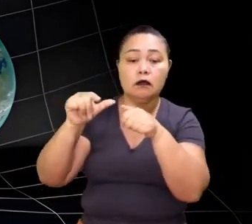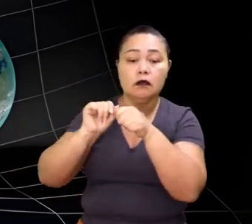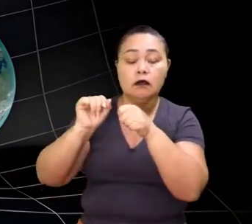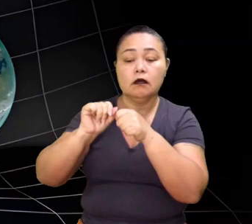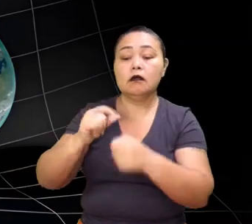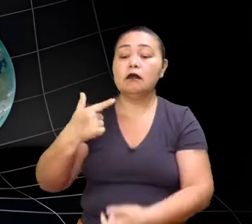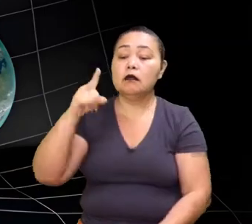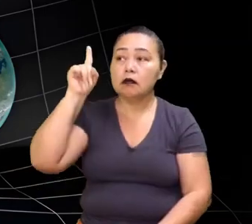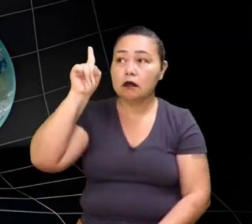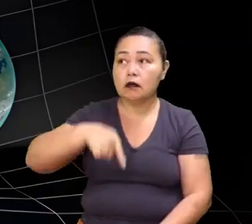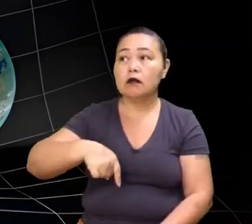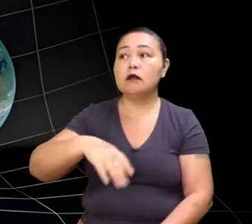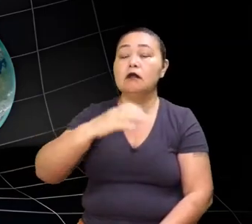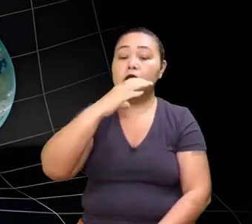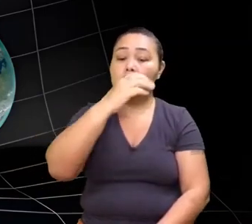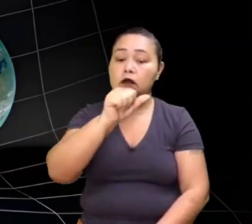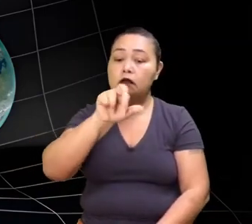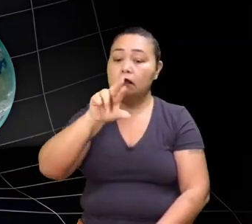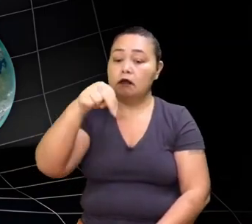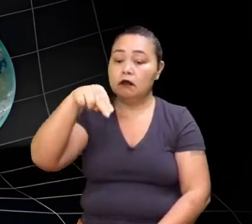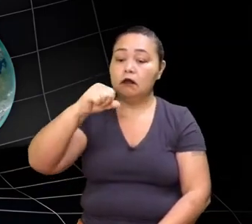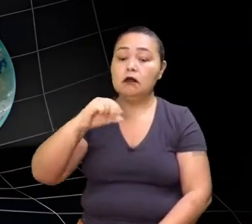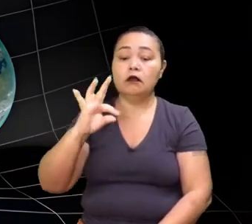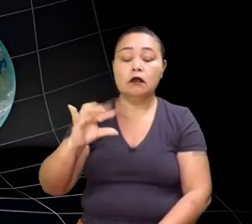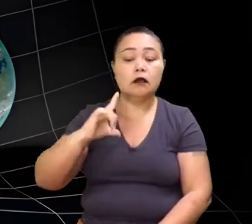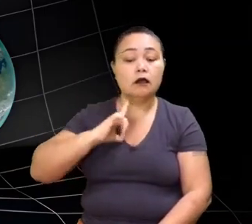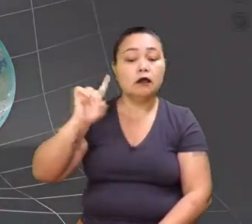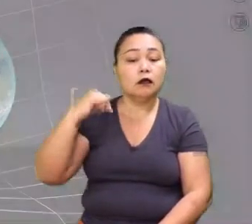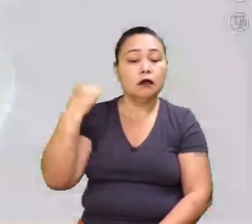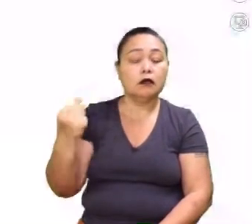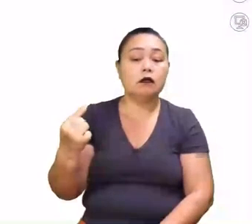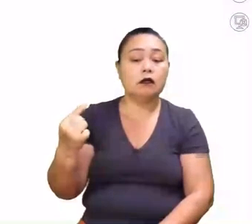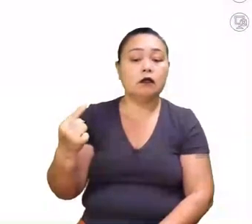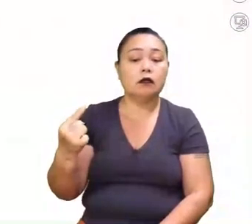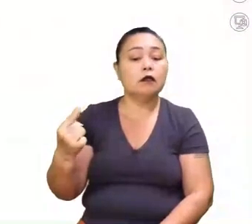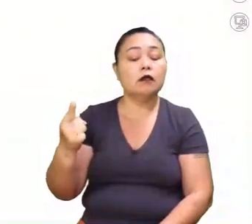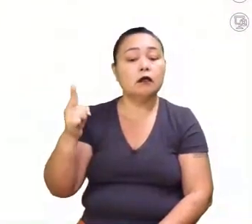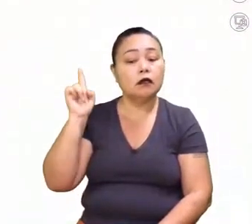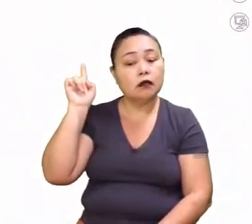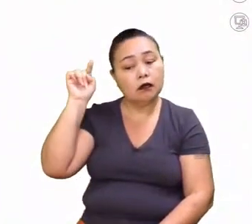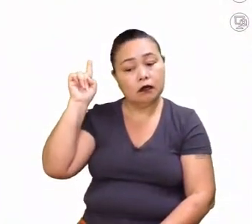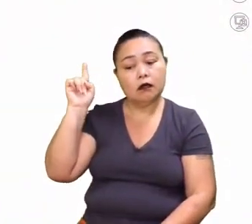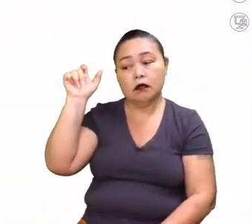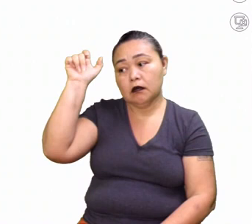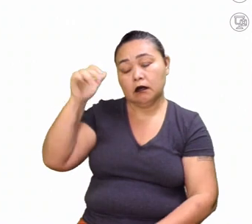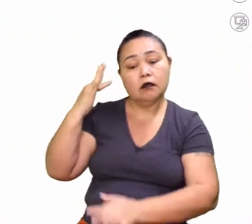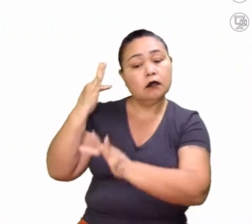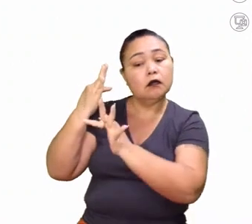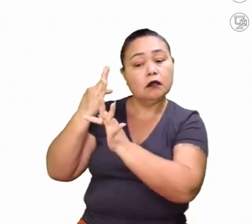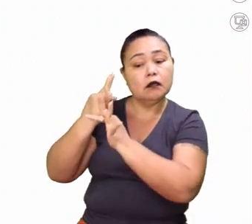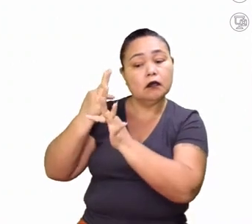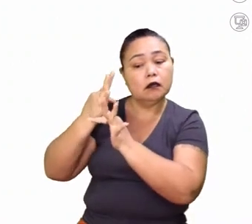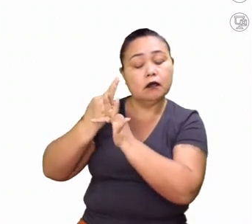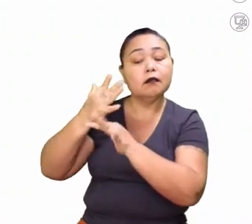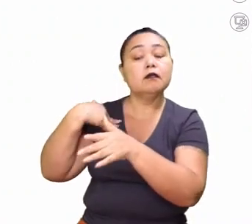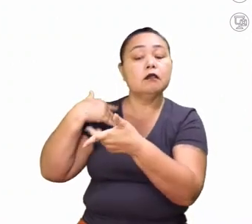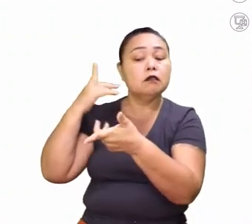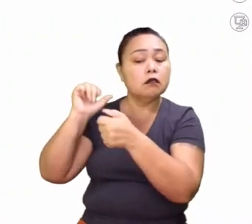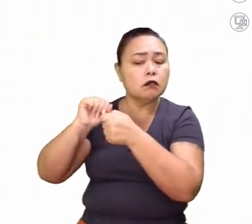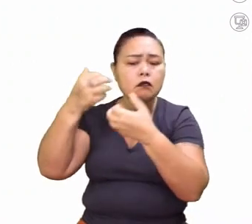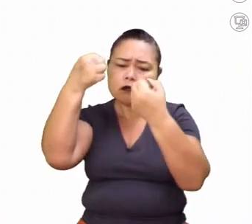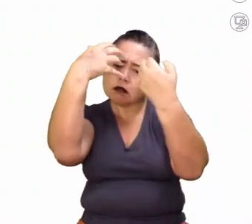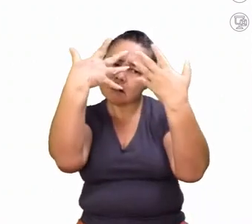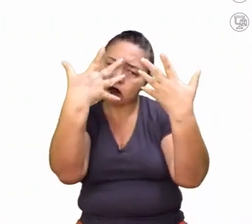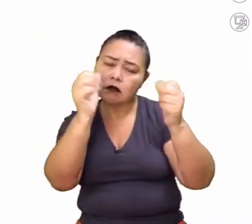carn Ok então Lembrando que carnor aí vamos lá carnor foi o físico que trabalhou isso aí de maneira muito